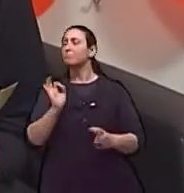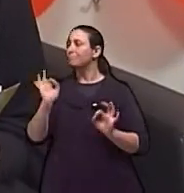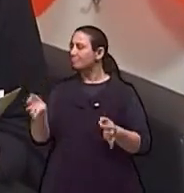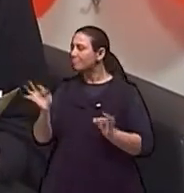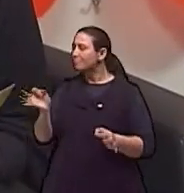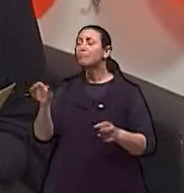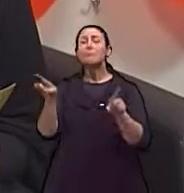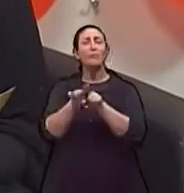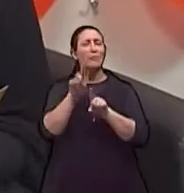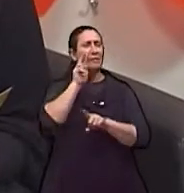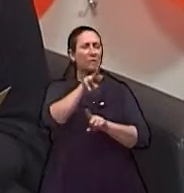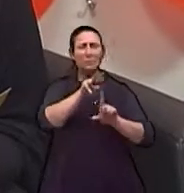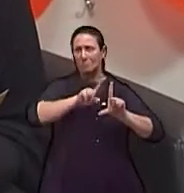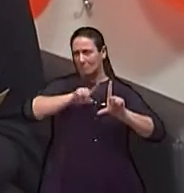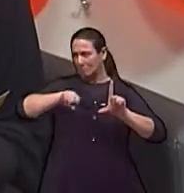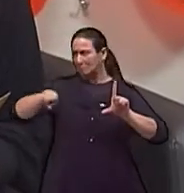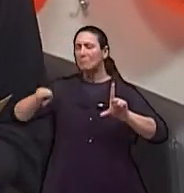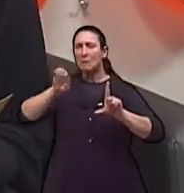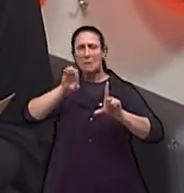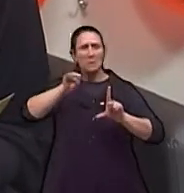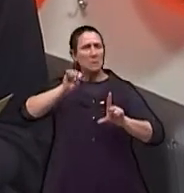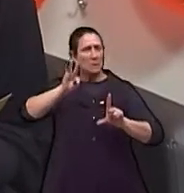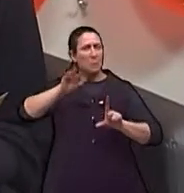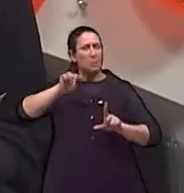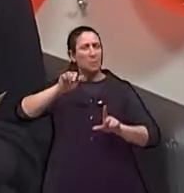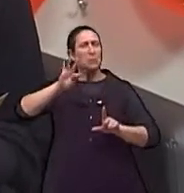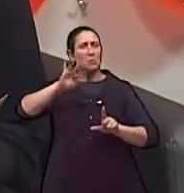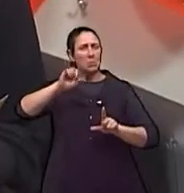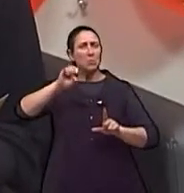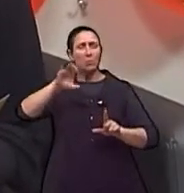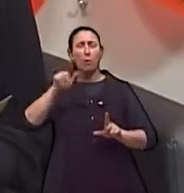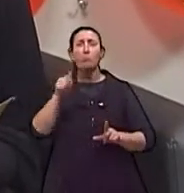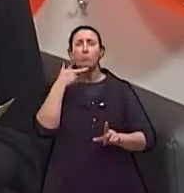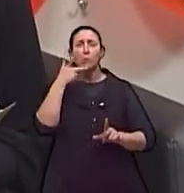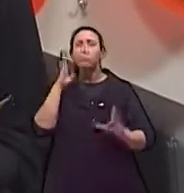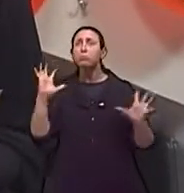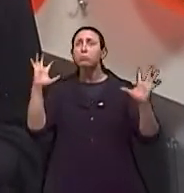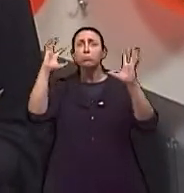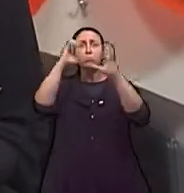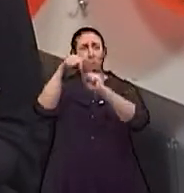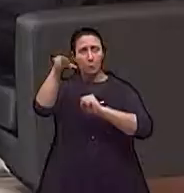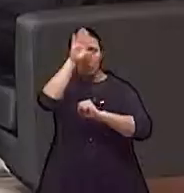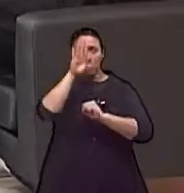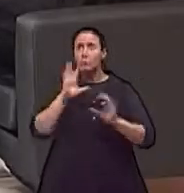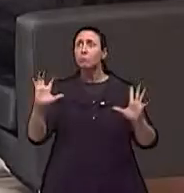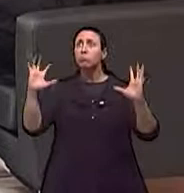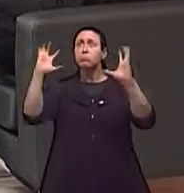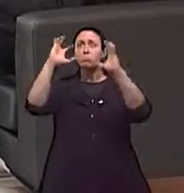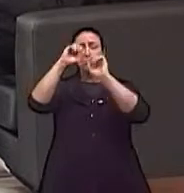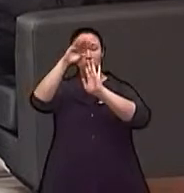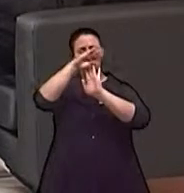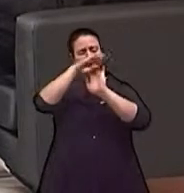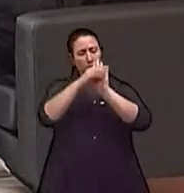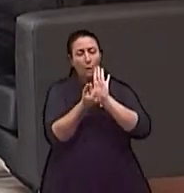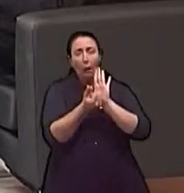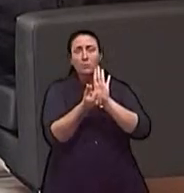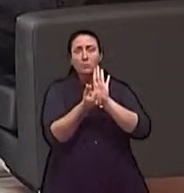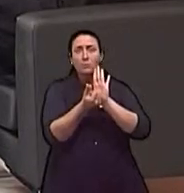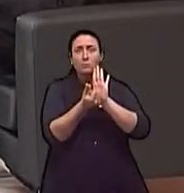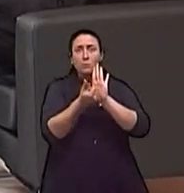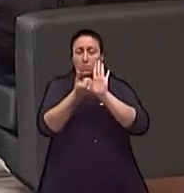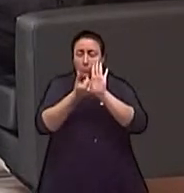estatísticas de que em 2025 nós vamos ser o sexto país em número de velhos ou seja e aqui no Rio Grande do Sul também a